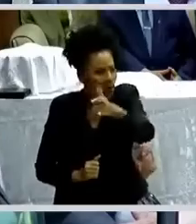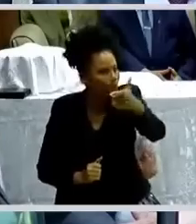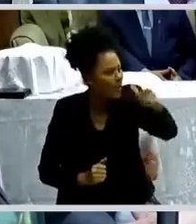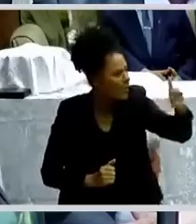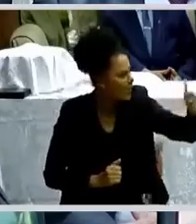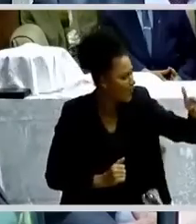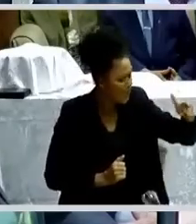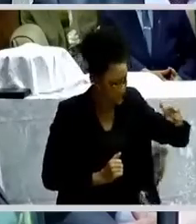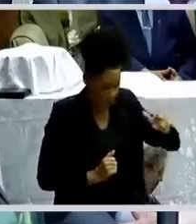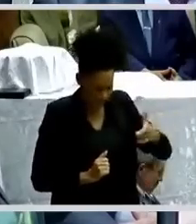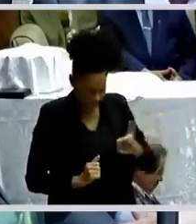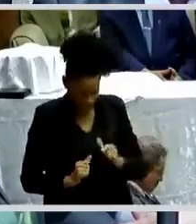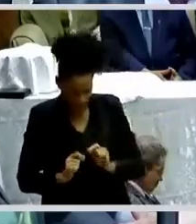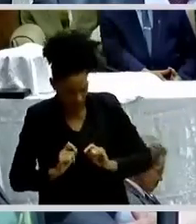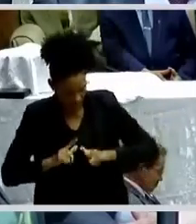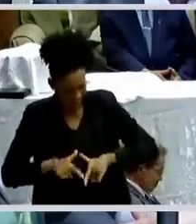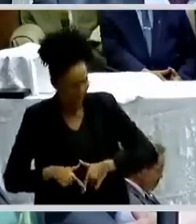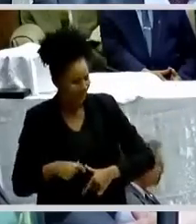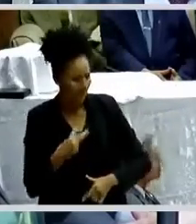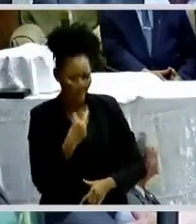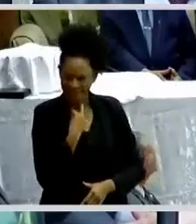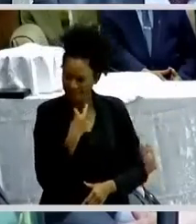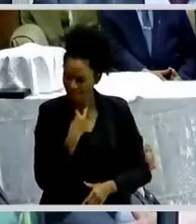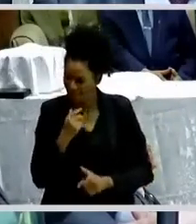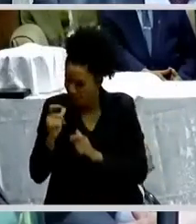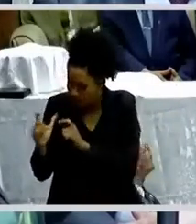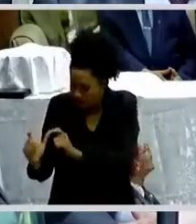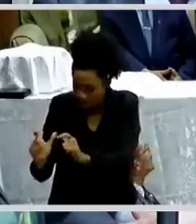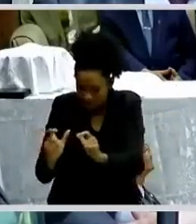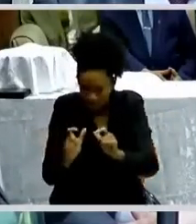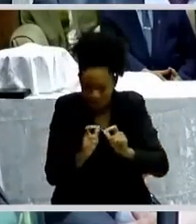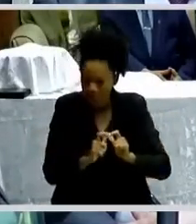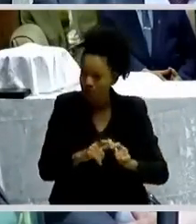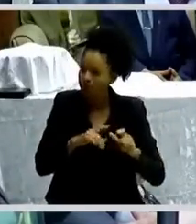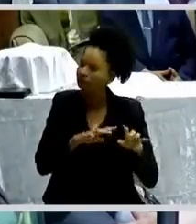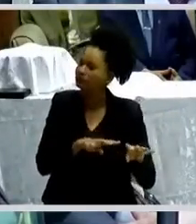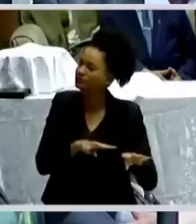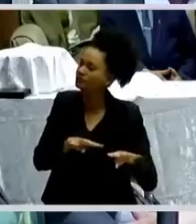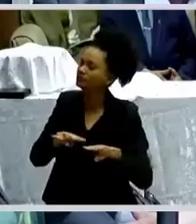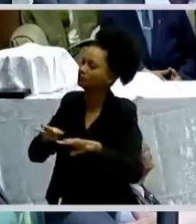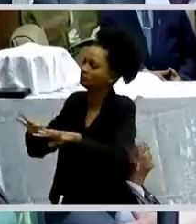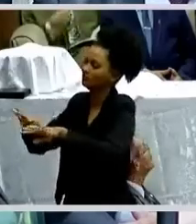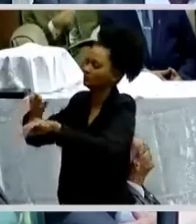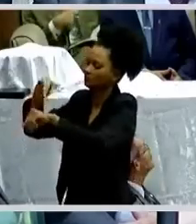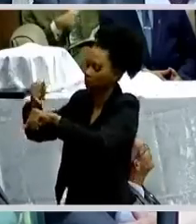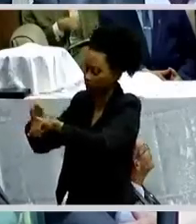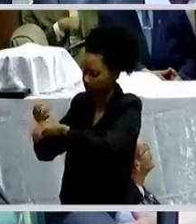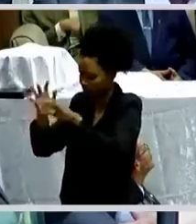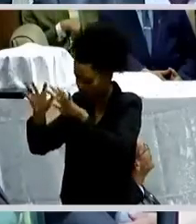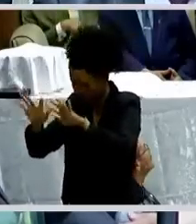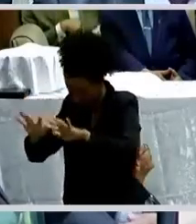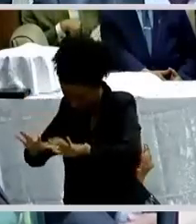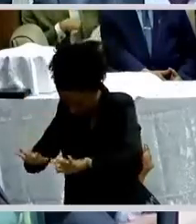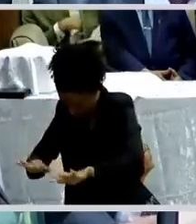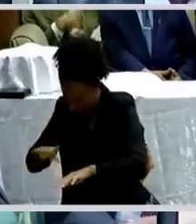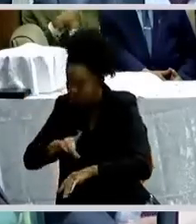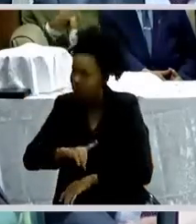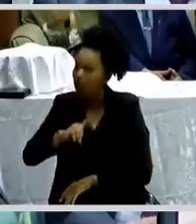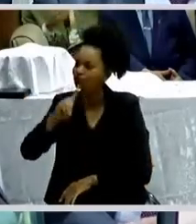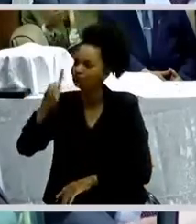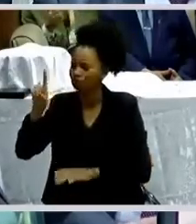passo de Israel, ninguém podia adorar. Aonde tivesse, tinha que se virar para Jerusalém, orar e nos dias de adoração vir.